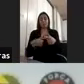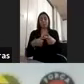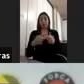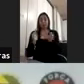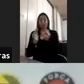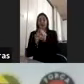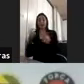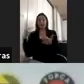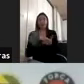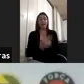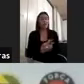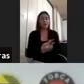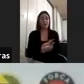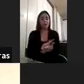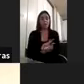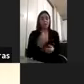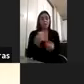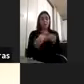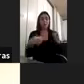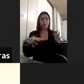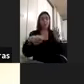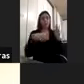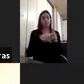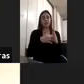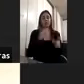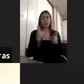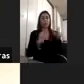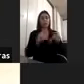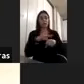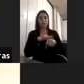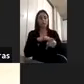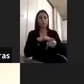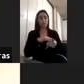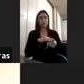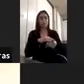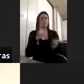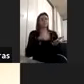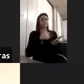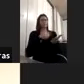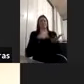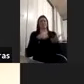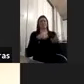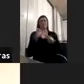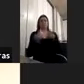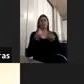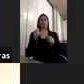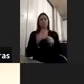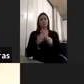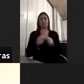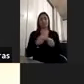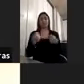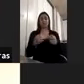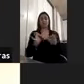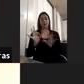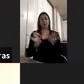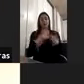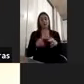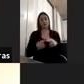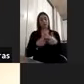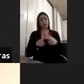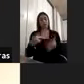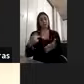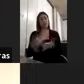trabalhador doente embora é um erro muito grave. E a Renault do Brasil precisa entender isso e corrigir esse erro. É isso que o sindicato está buscando.